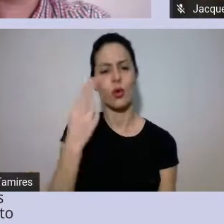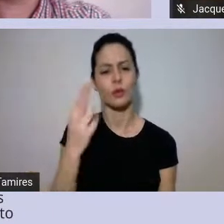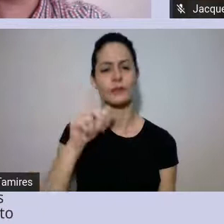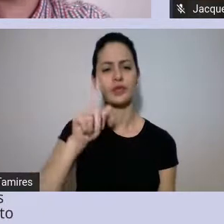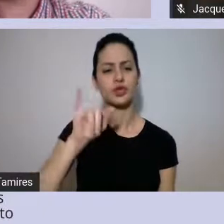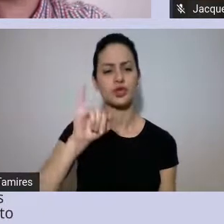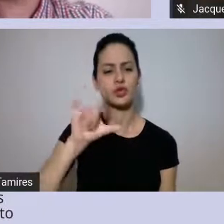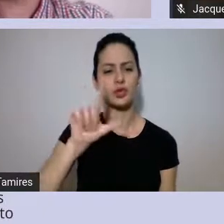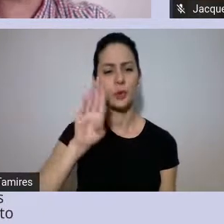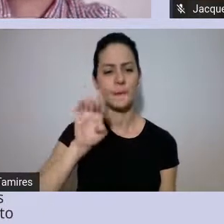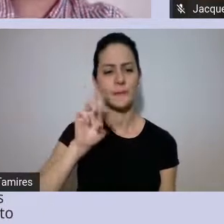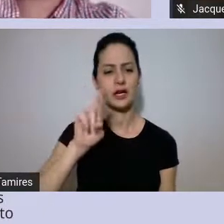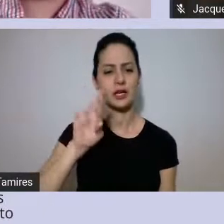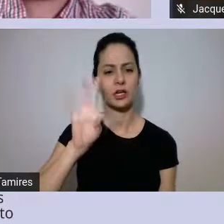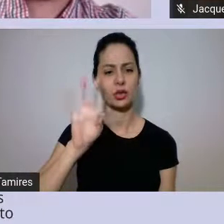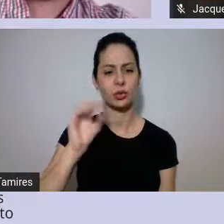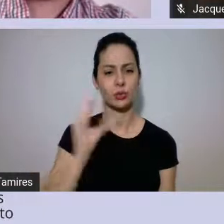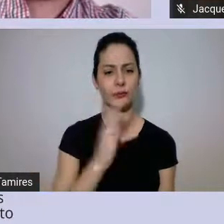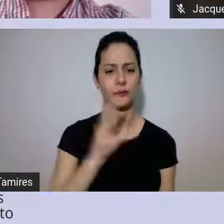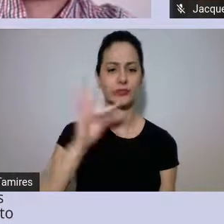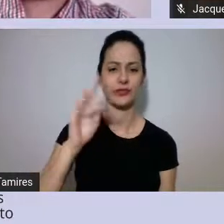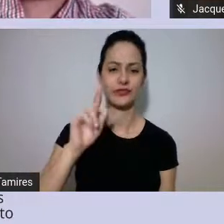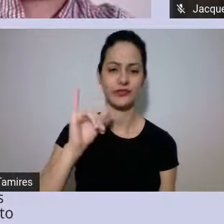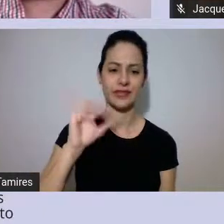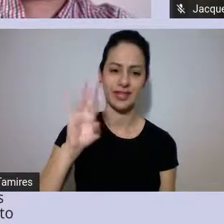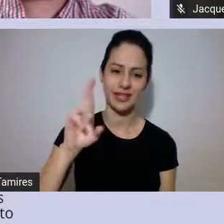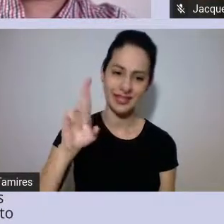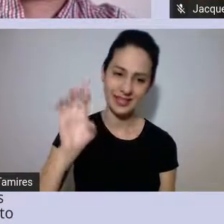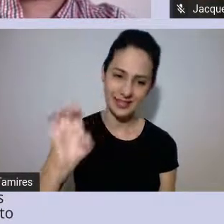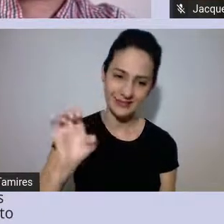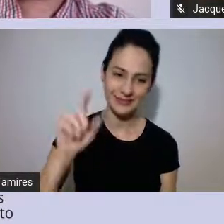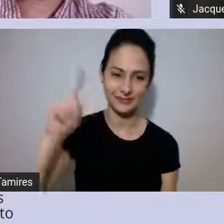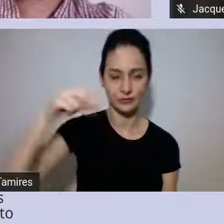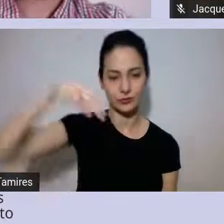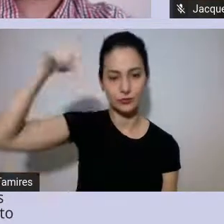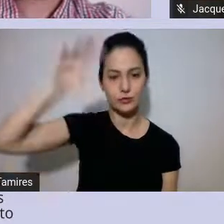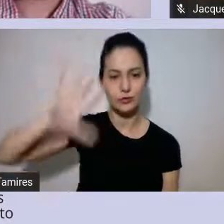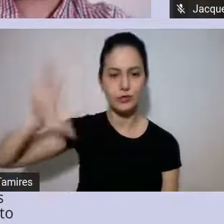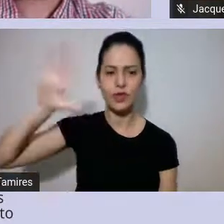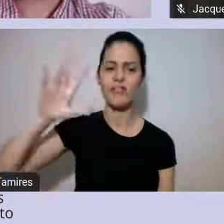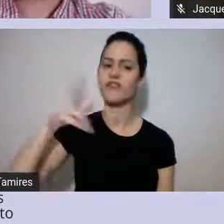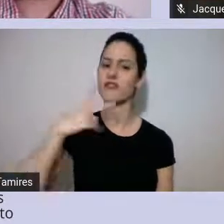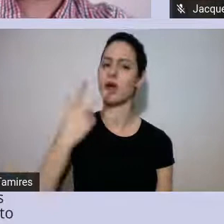Nordeste, que criaram essa imagem de que a gente vive uma democracia